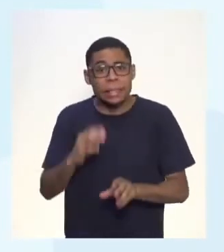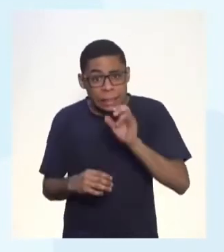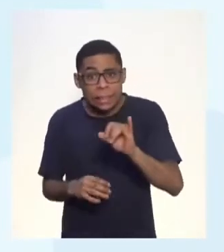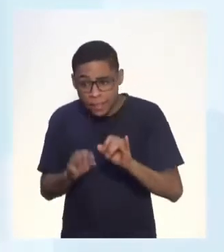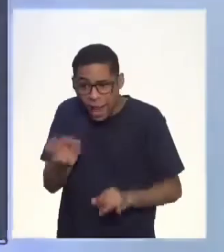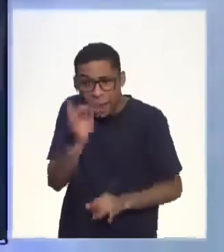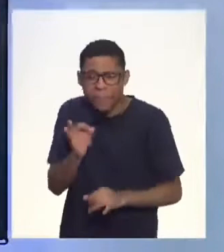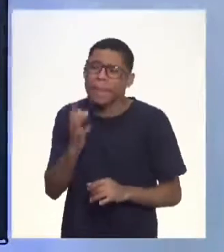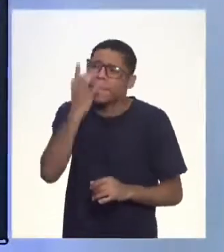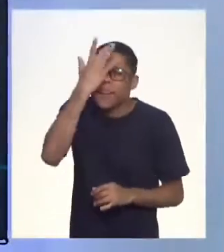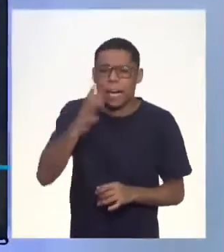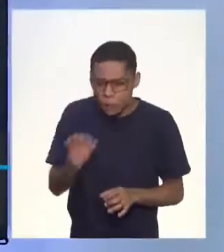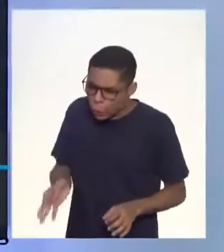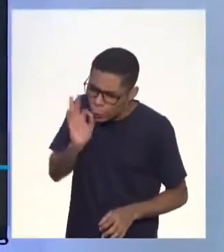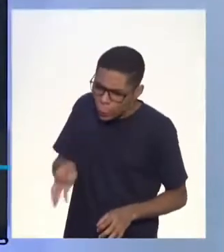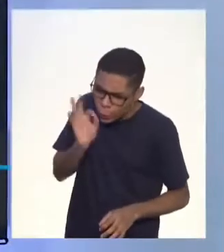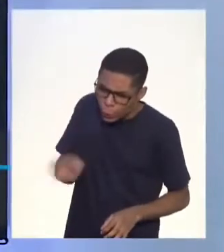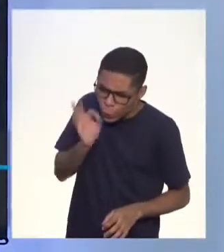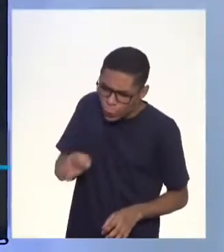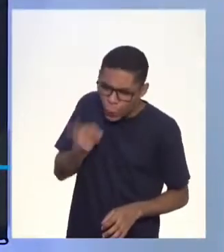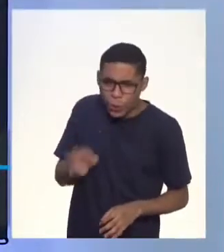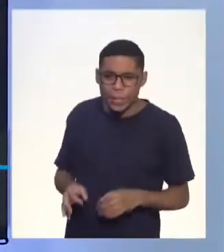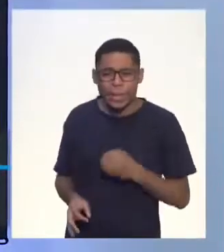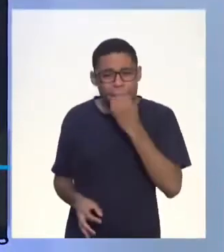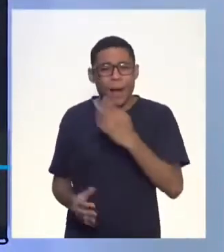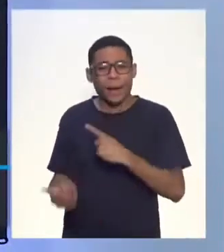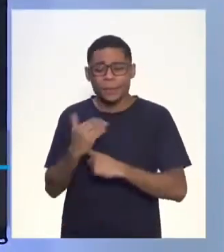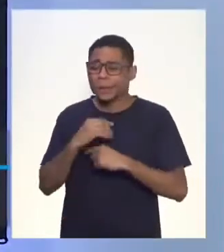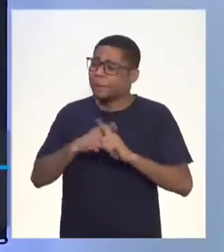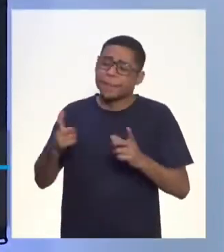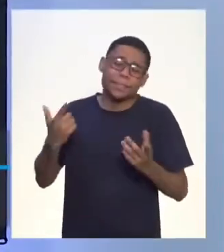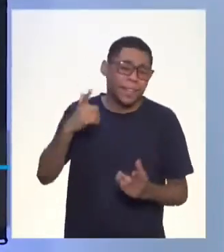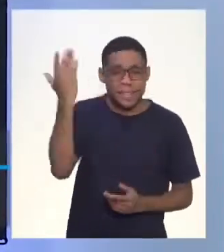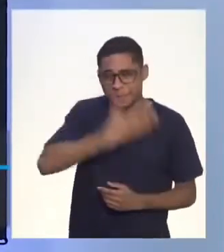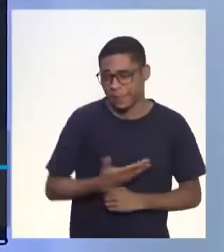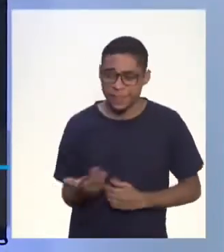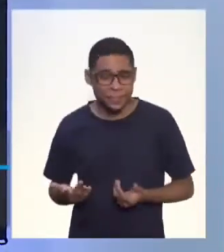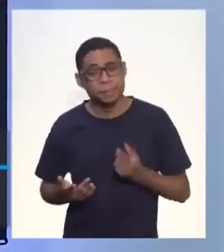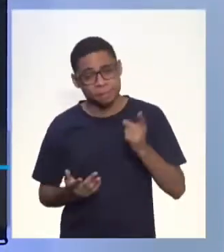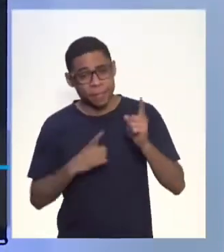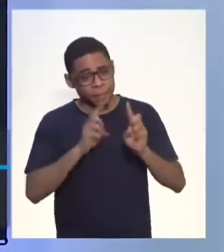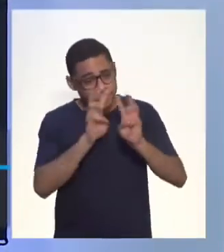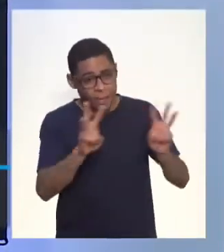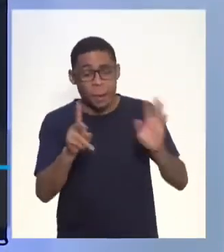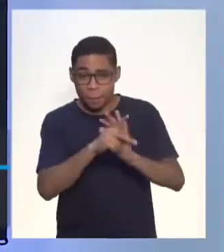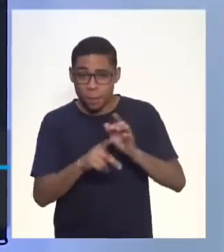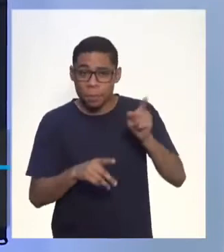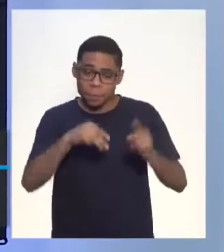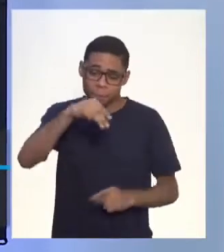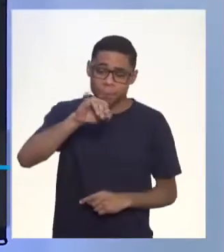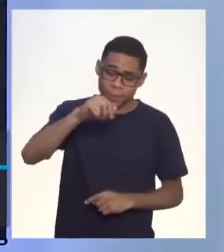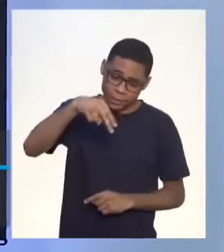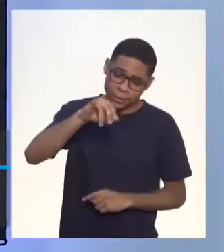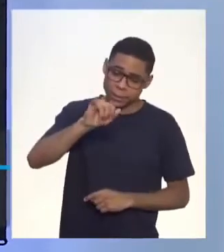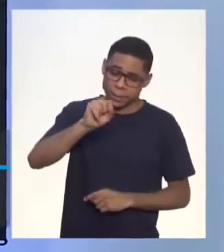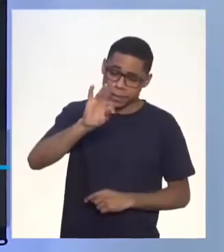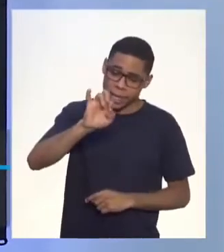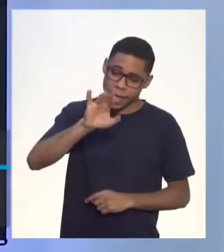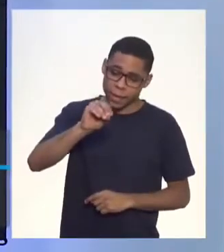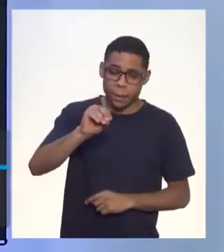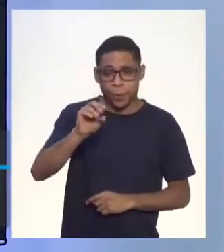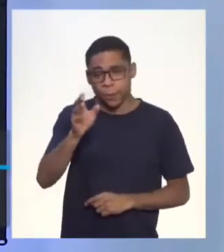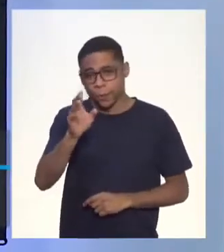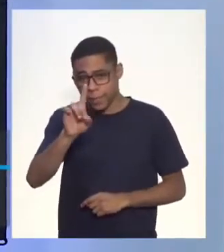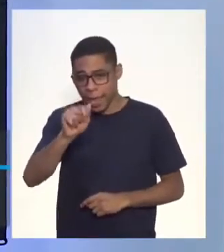de ciência, não tem nada comprovado. Então, direto do site aí tem um link para vocês que nós pesquisamos. O café